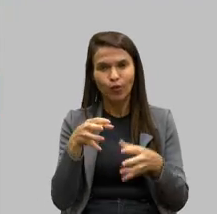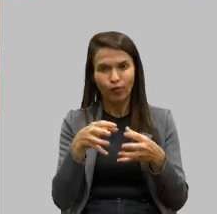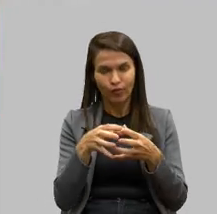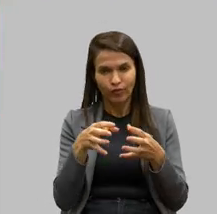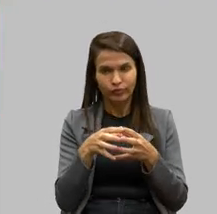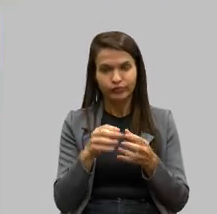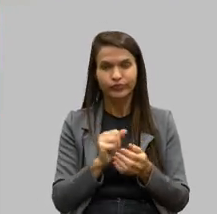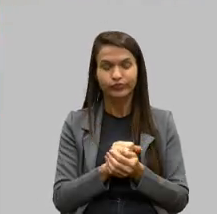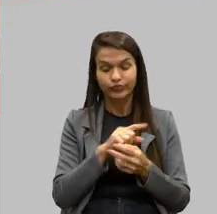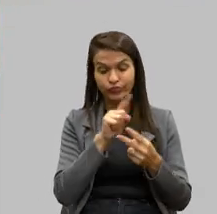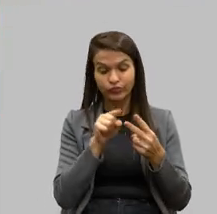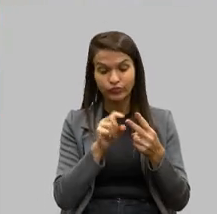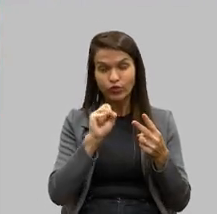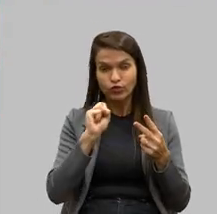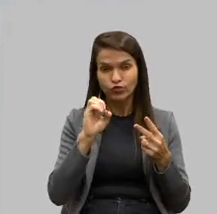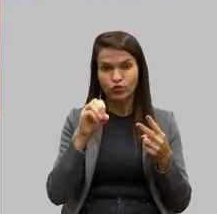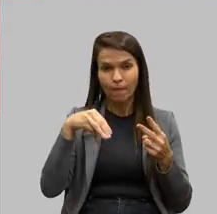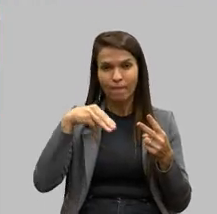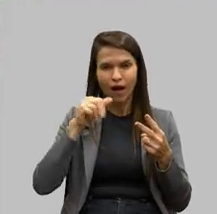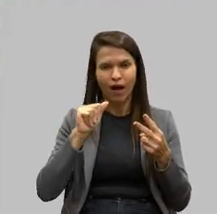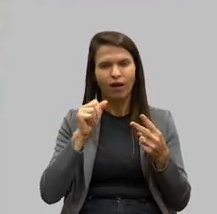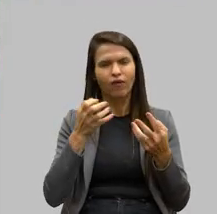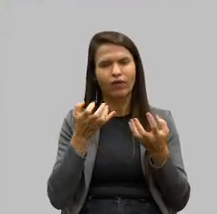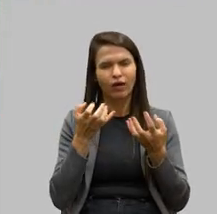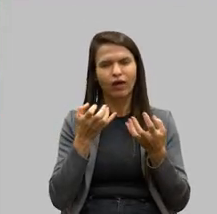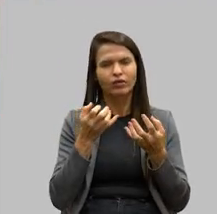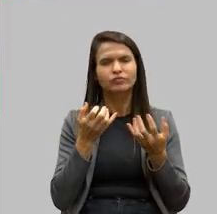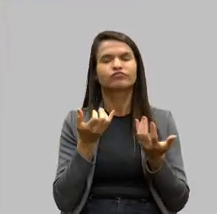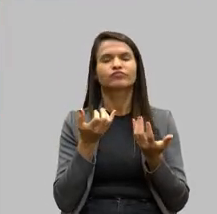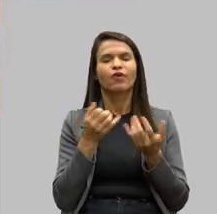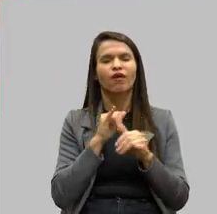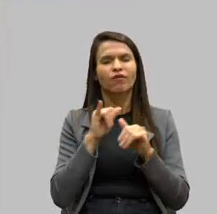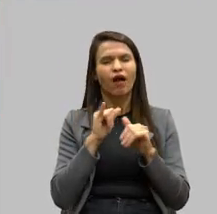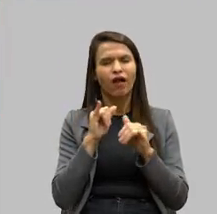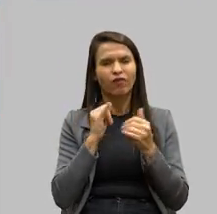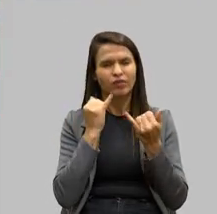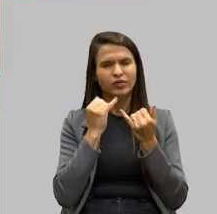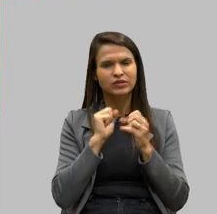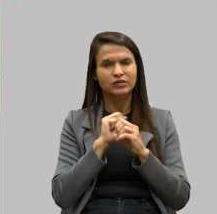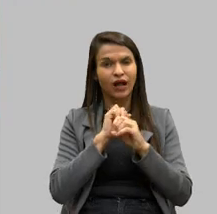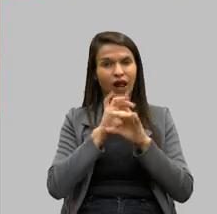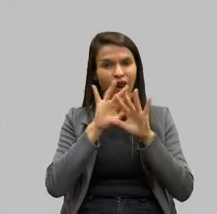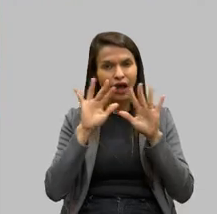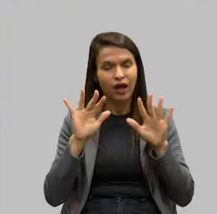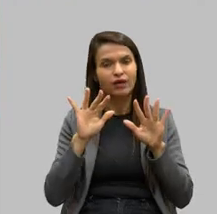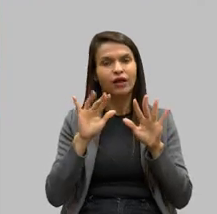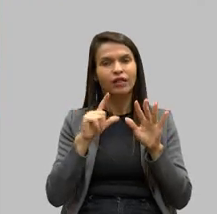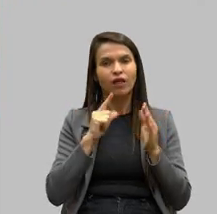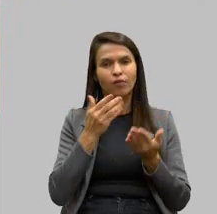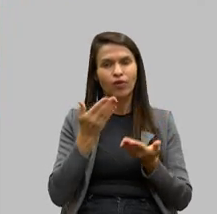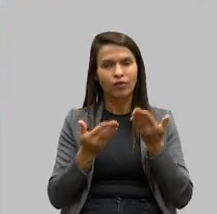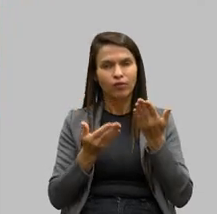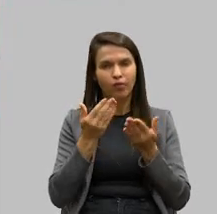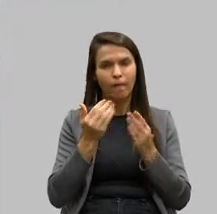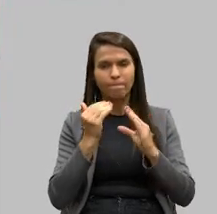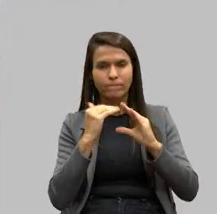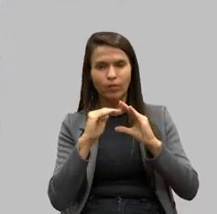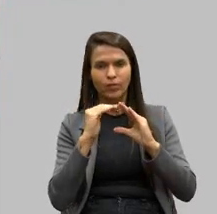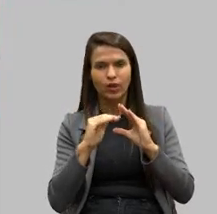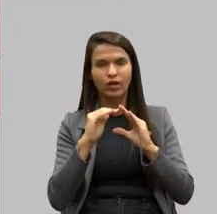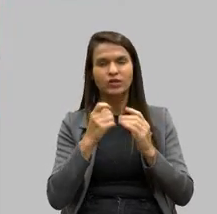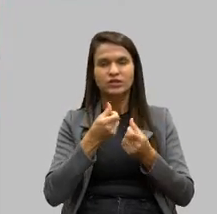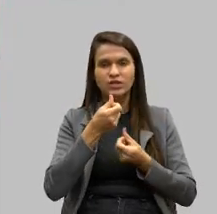somar, eu quero ser bem transparente, nós temos o balanço que é publicado semestralmente,